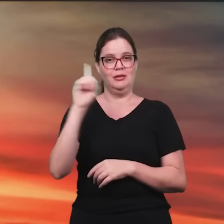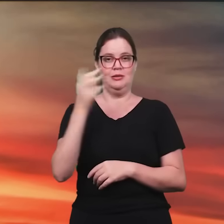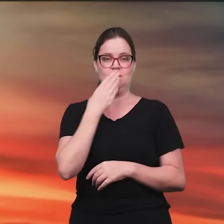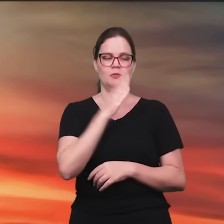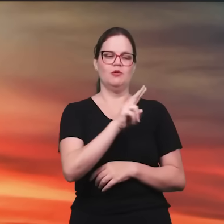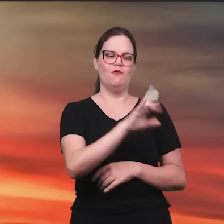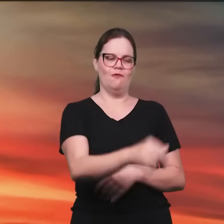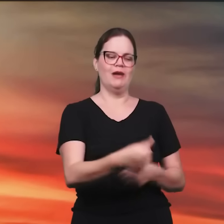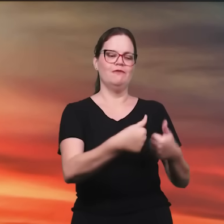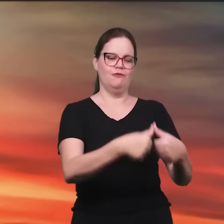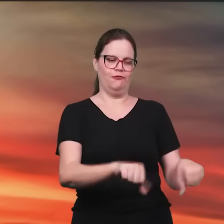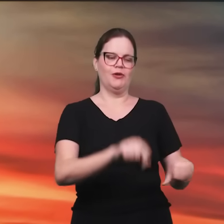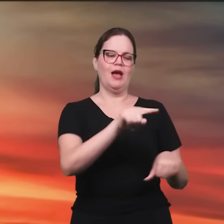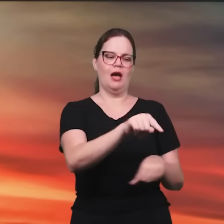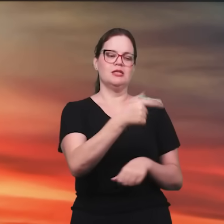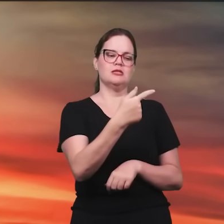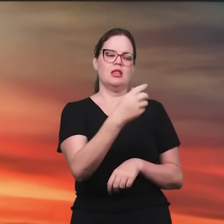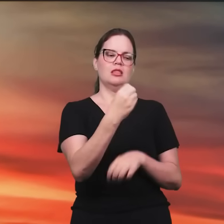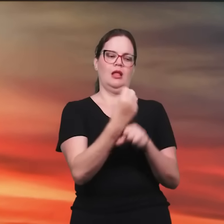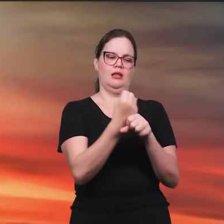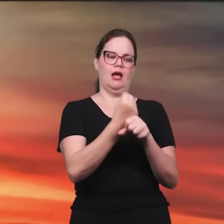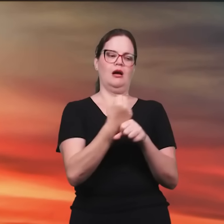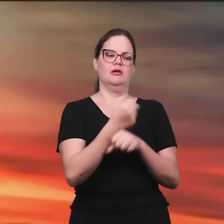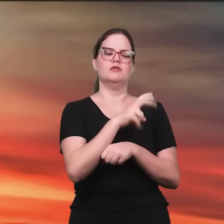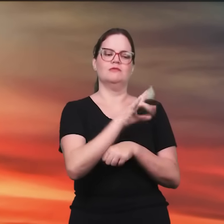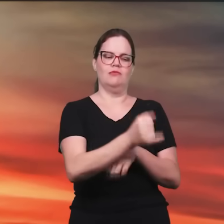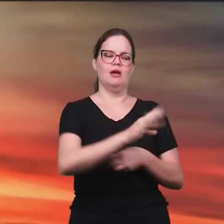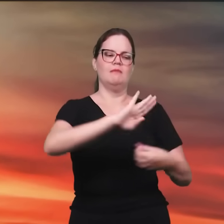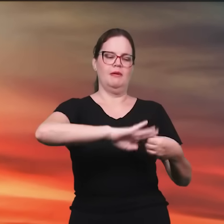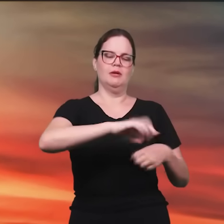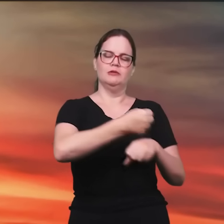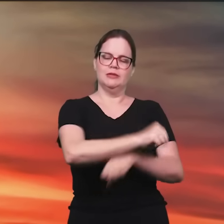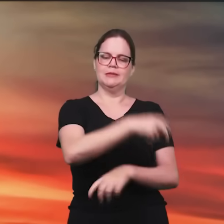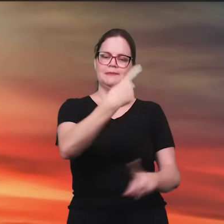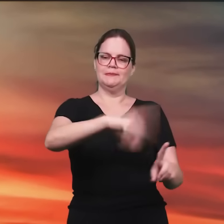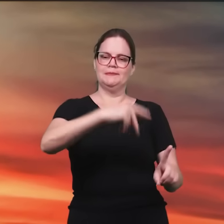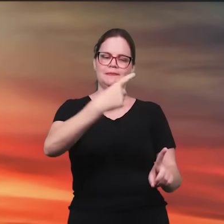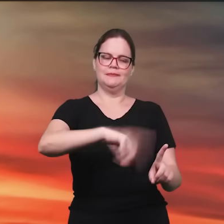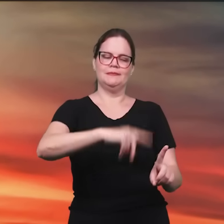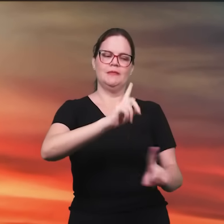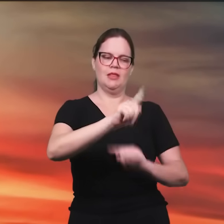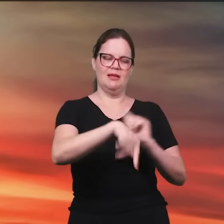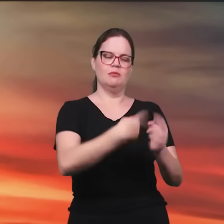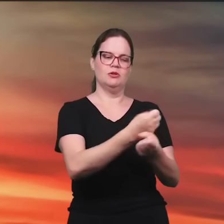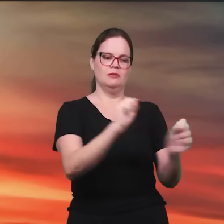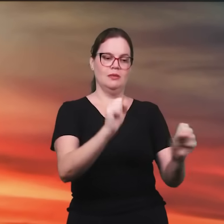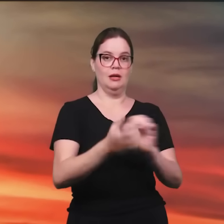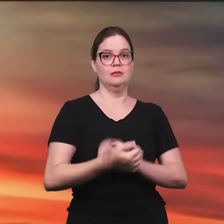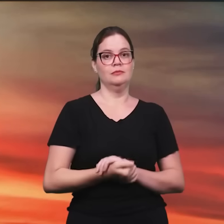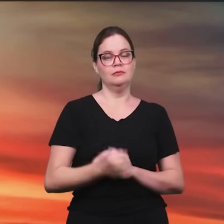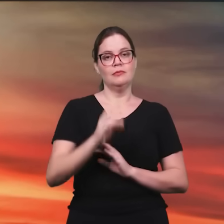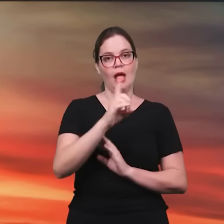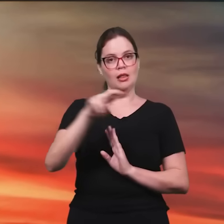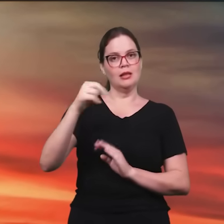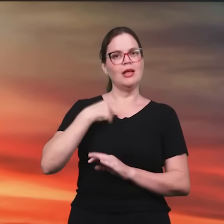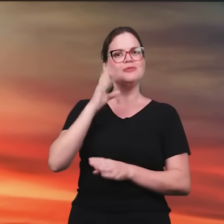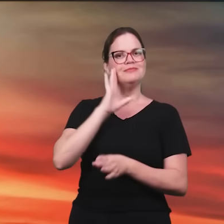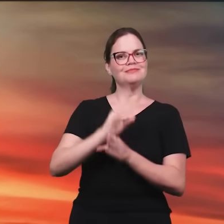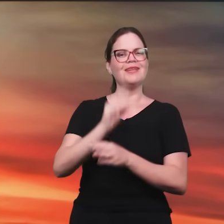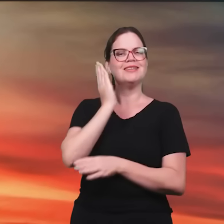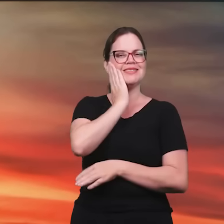que de um determinado tempo, 70 anos, era o tempo que eles ficariam ali. E Daniel sabia da